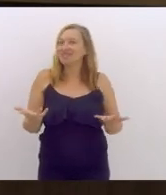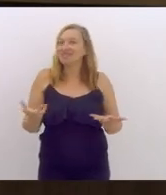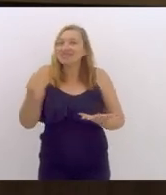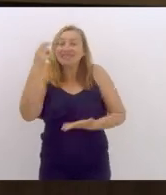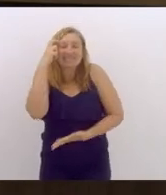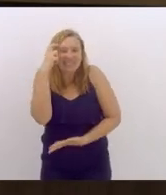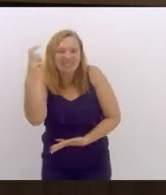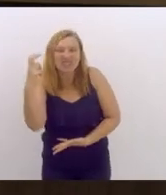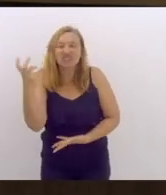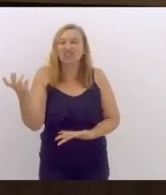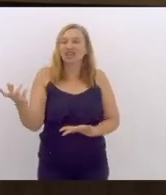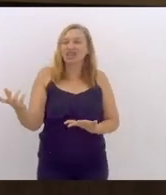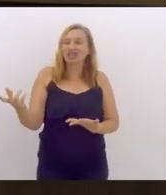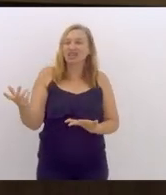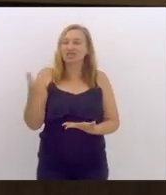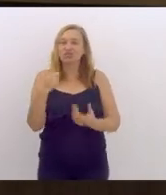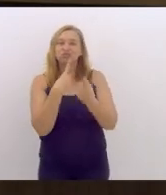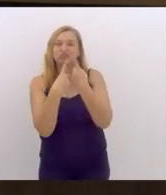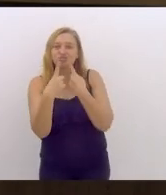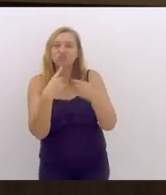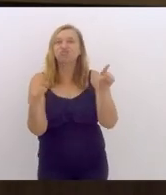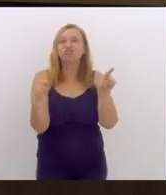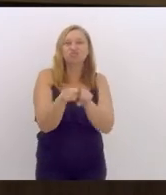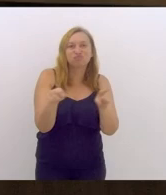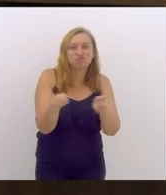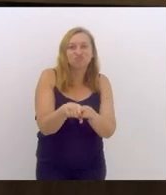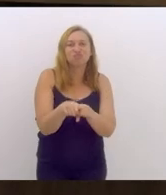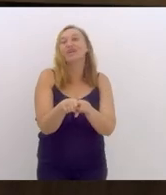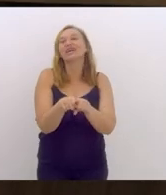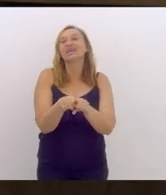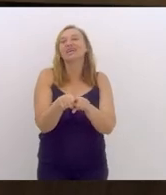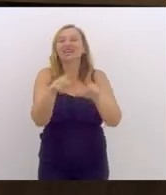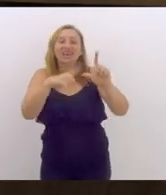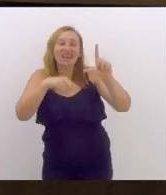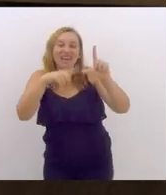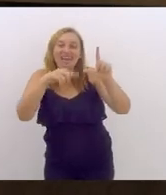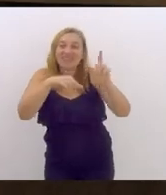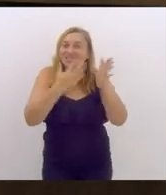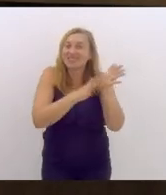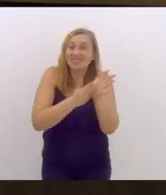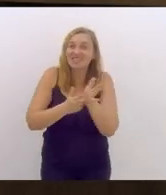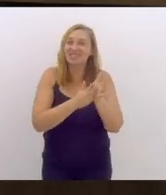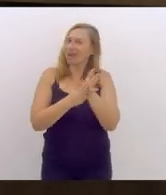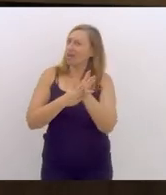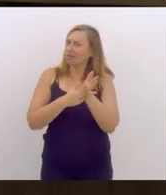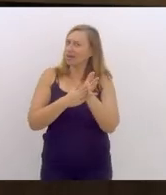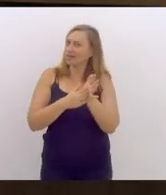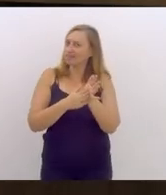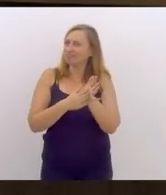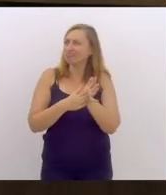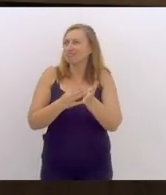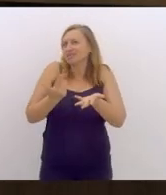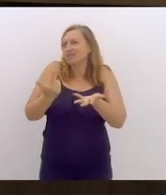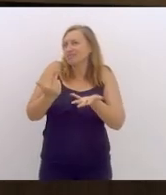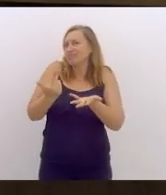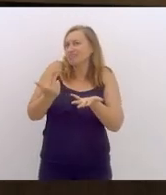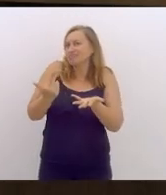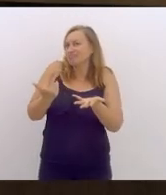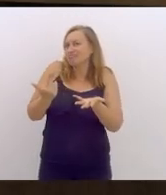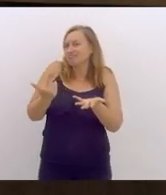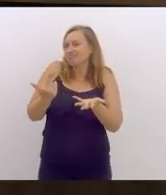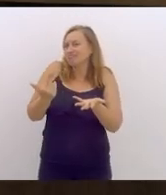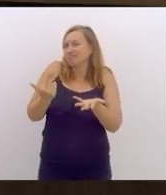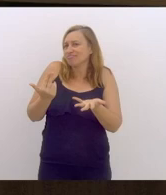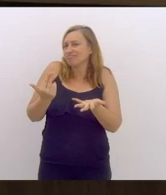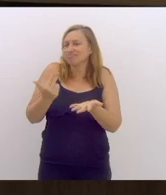inteligência que trouxe o seu debate também para as letras de samba quer ela pôde é